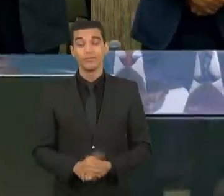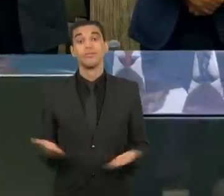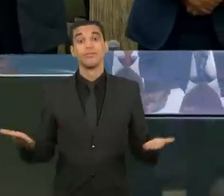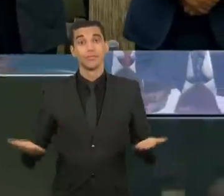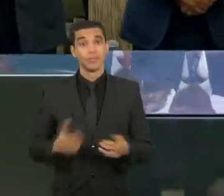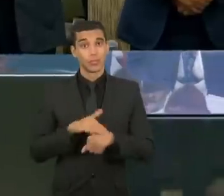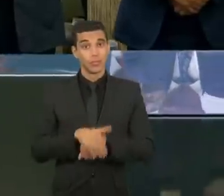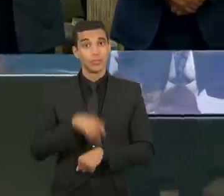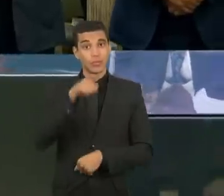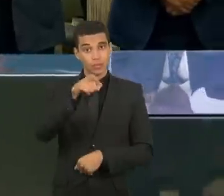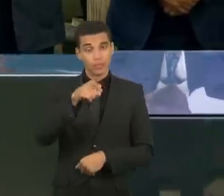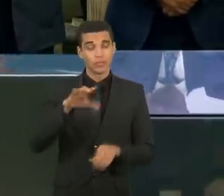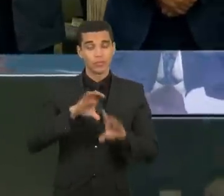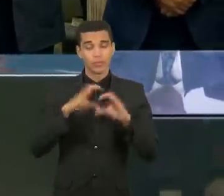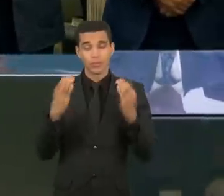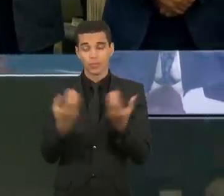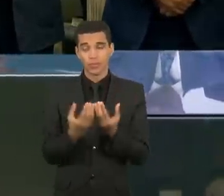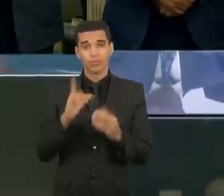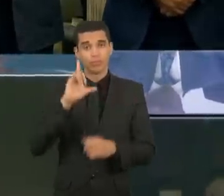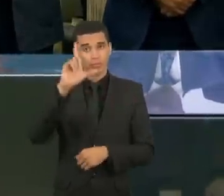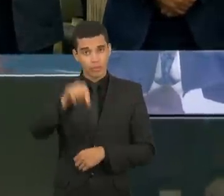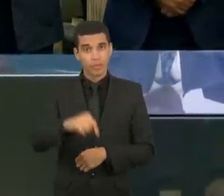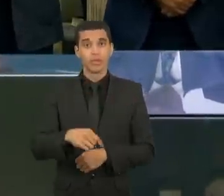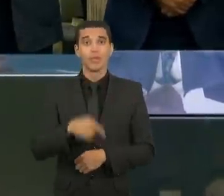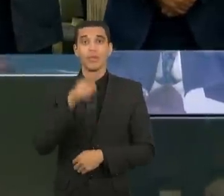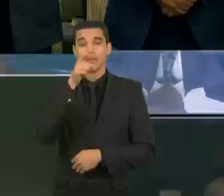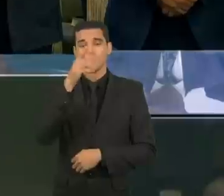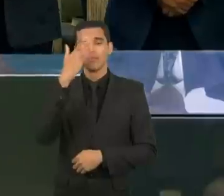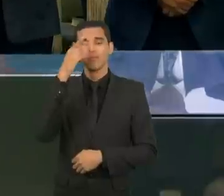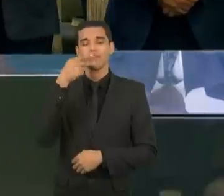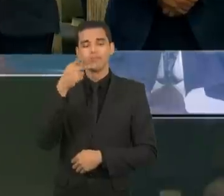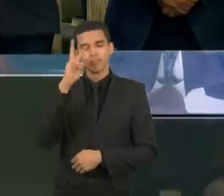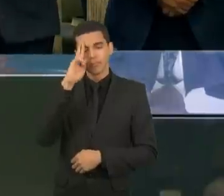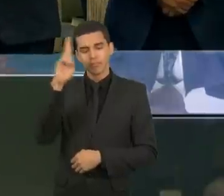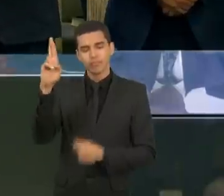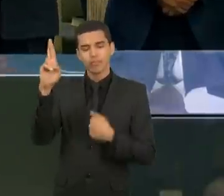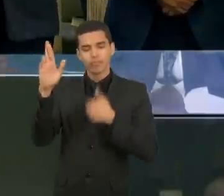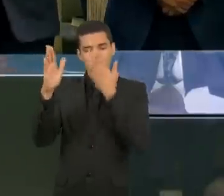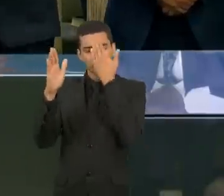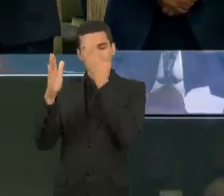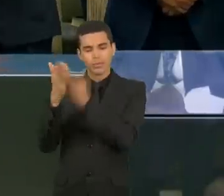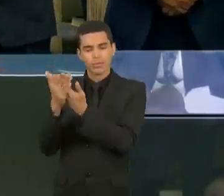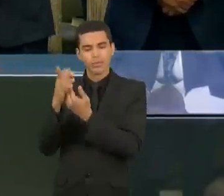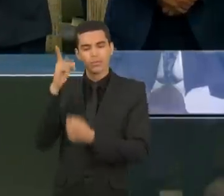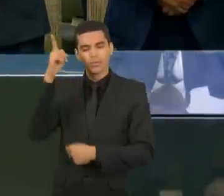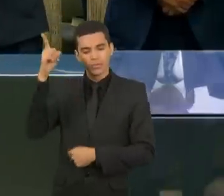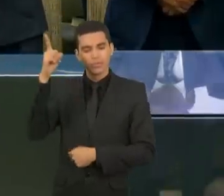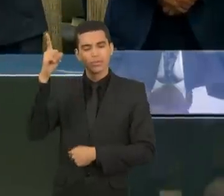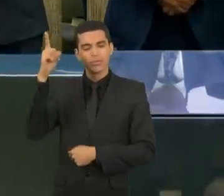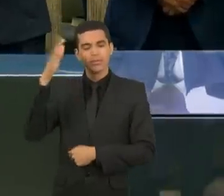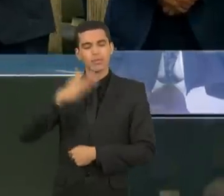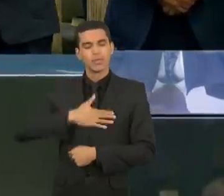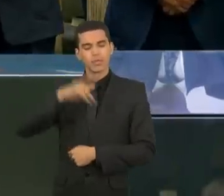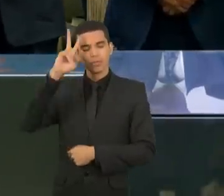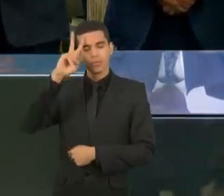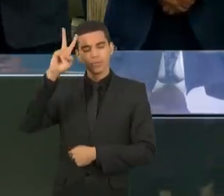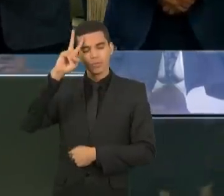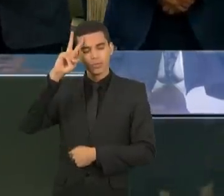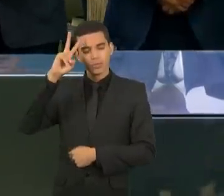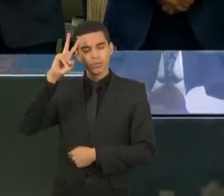dizendo: Senhor, eu creio que quando tu escreves a minha história,